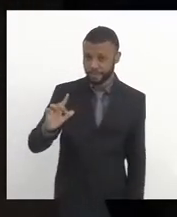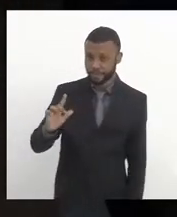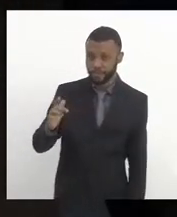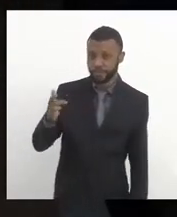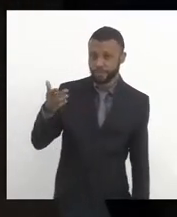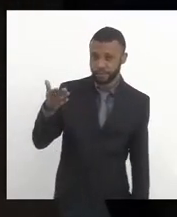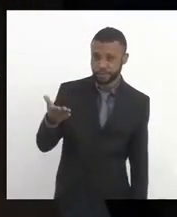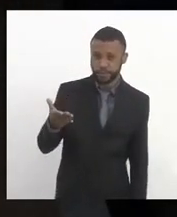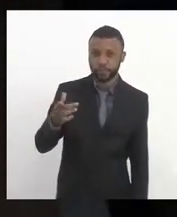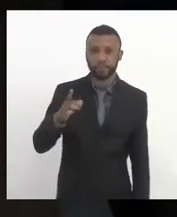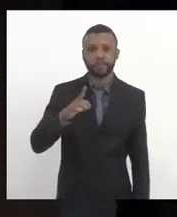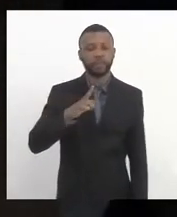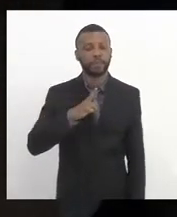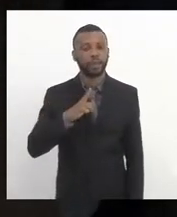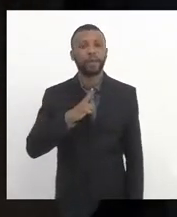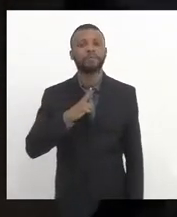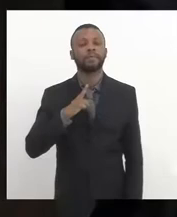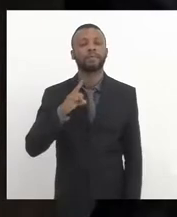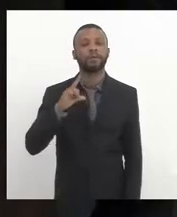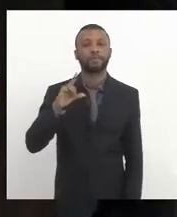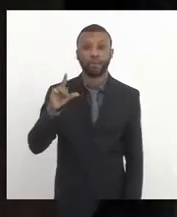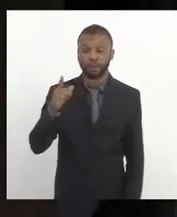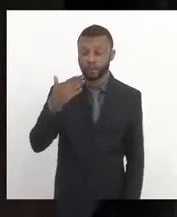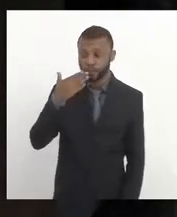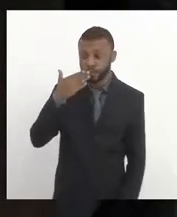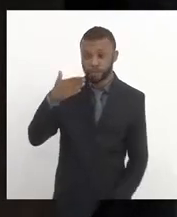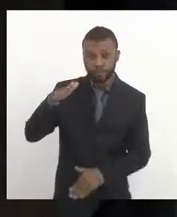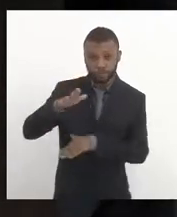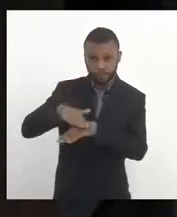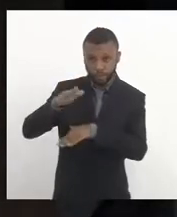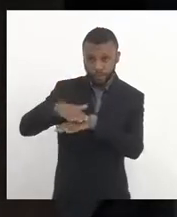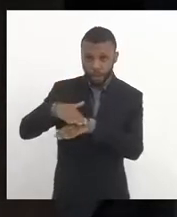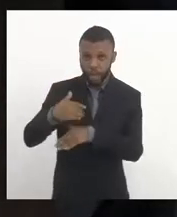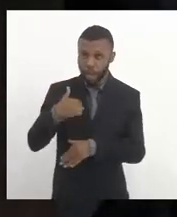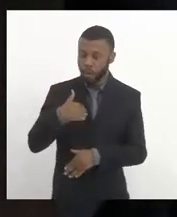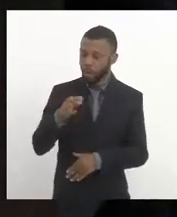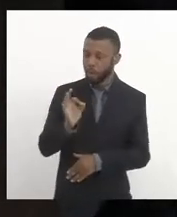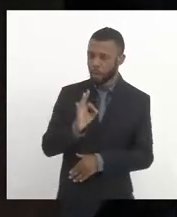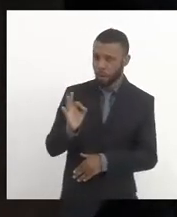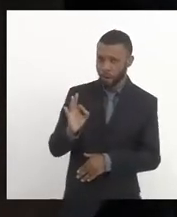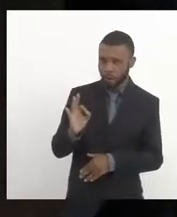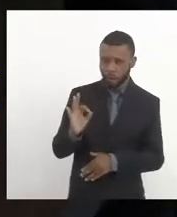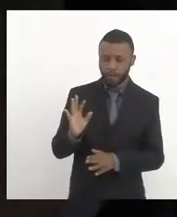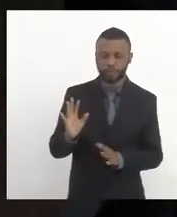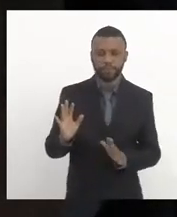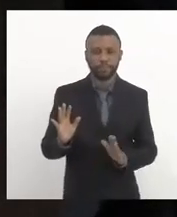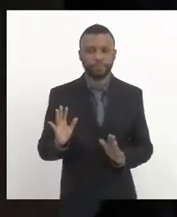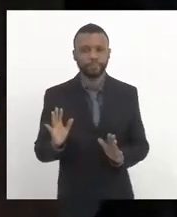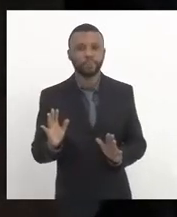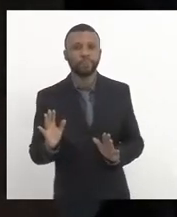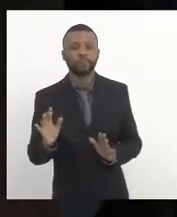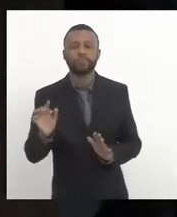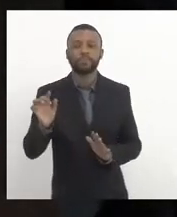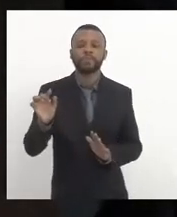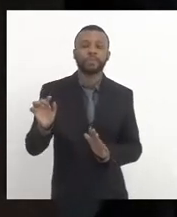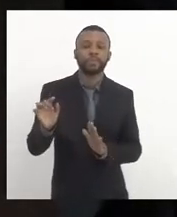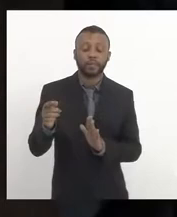foi cogitada por ele, não por mim, que eu nunca cogito a Casa Civil, e não